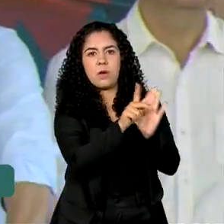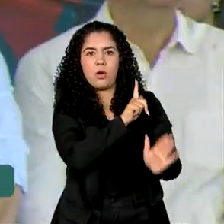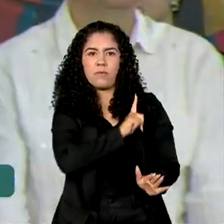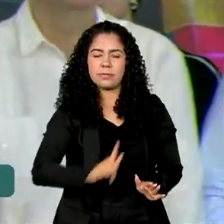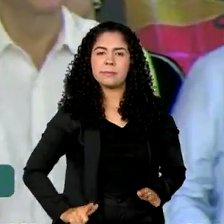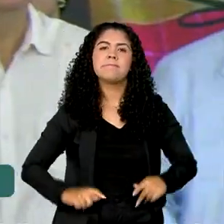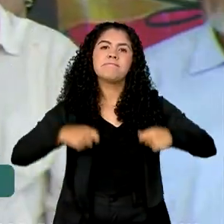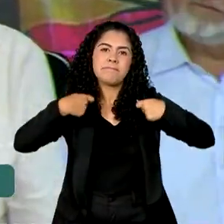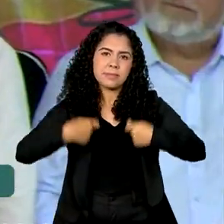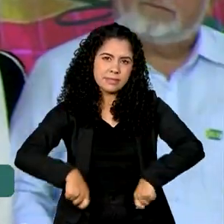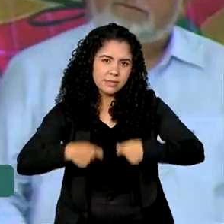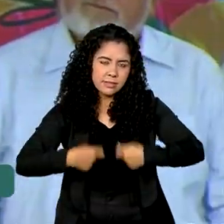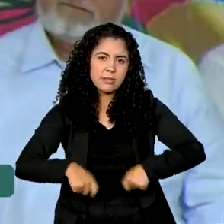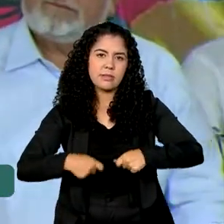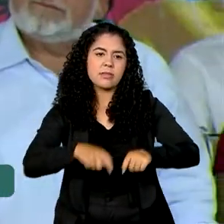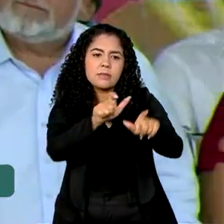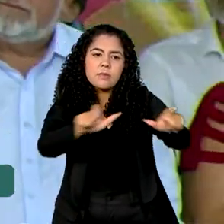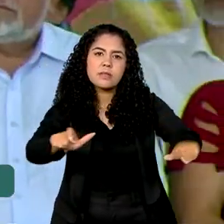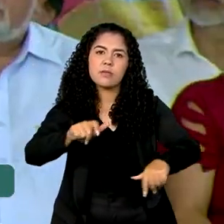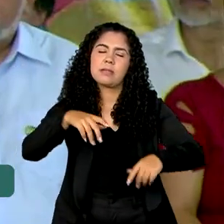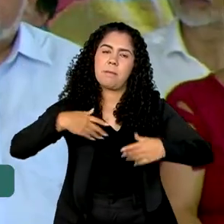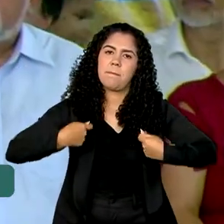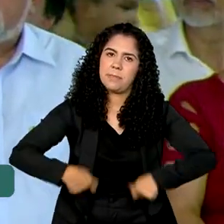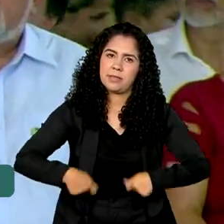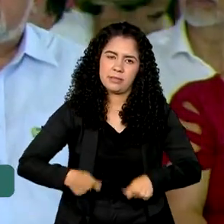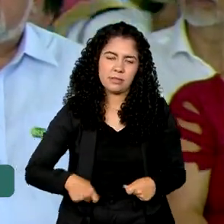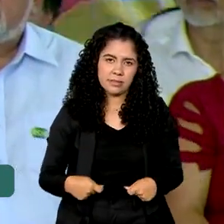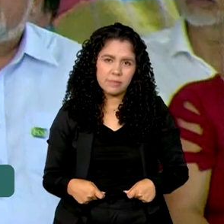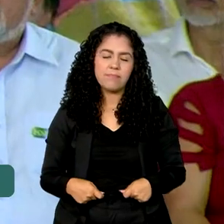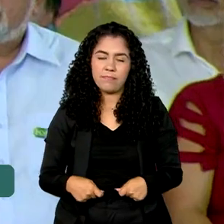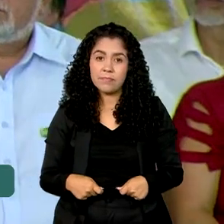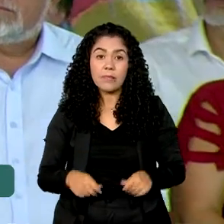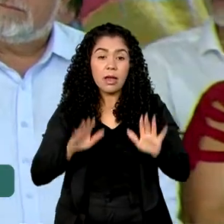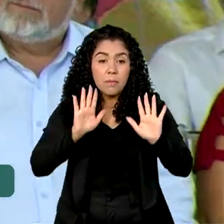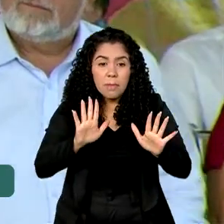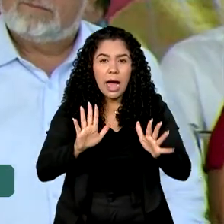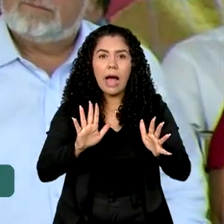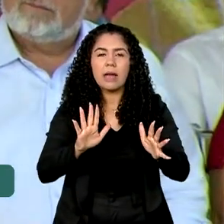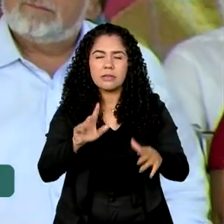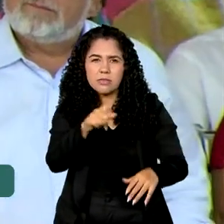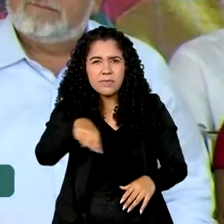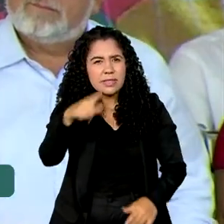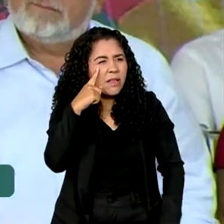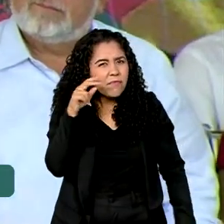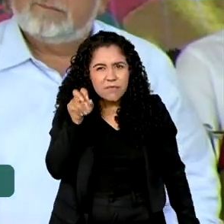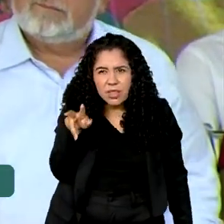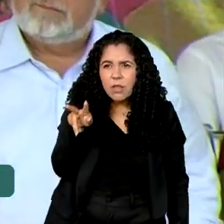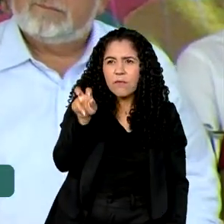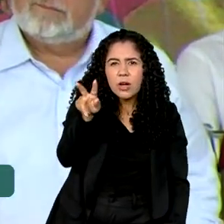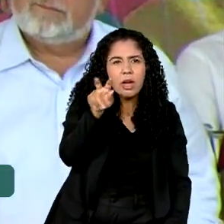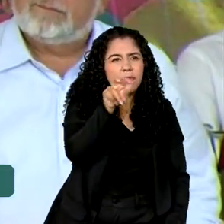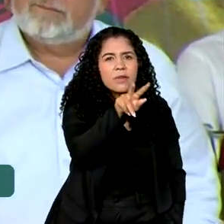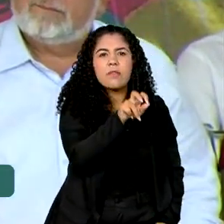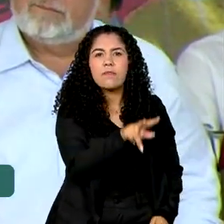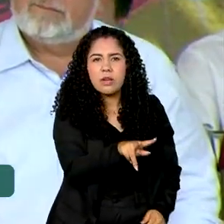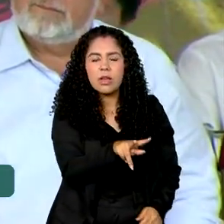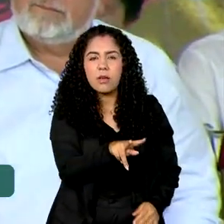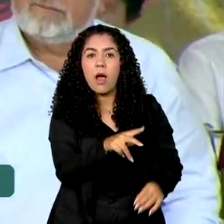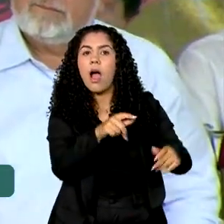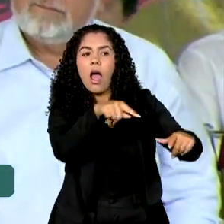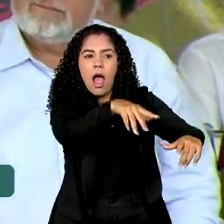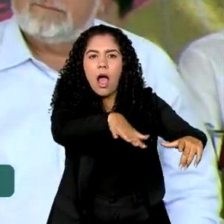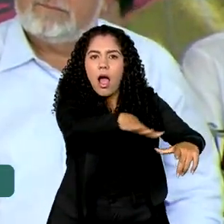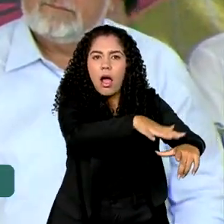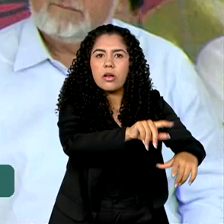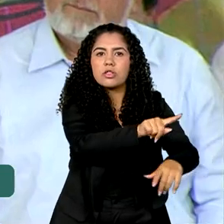pessoas mais necessitadas desse país. Tudo aquilo que vocês viram na Zona Viva,